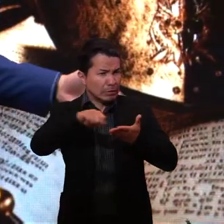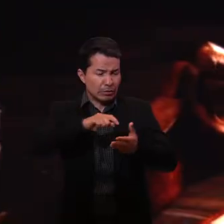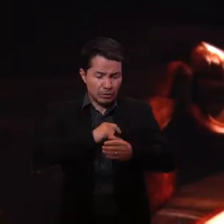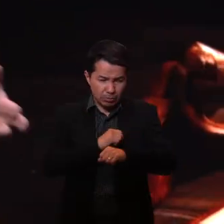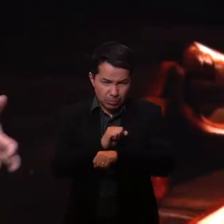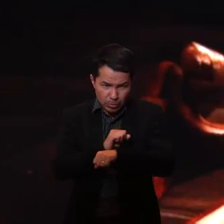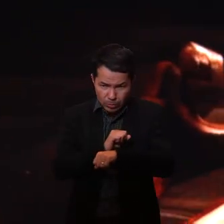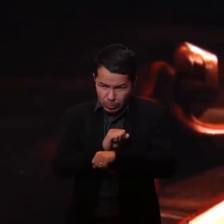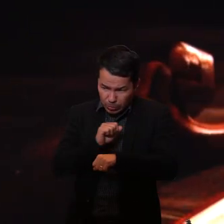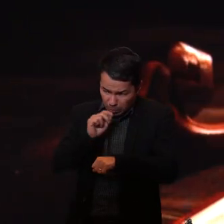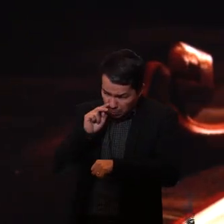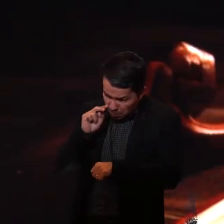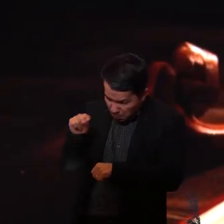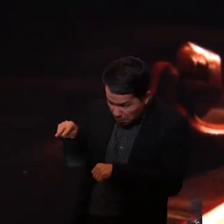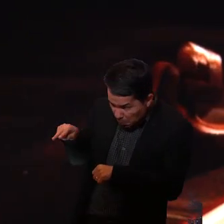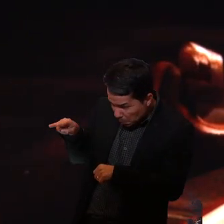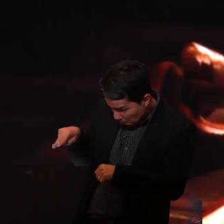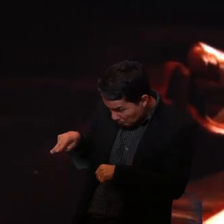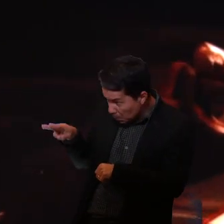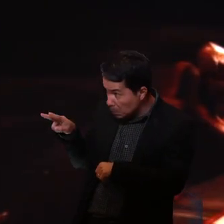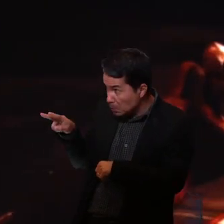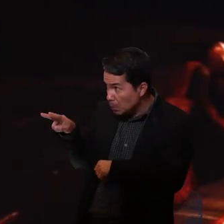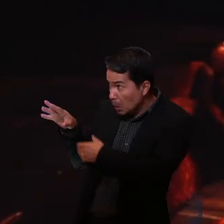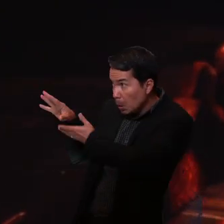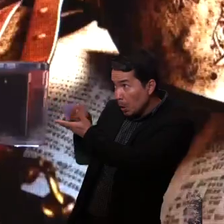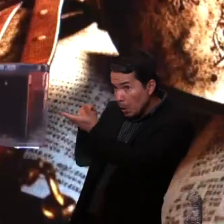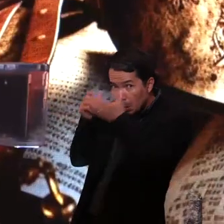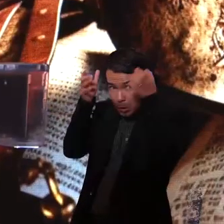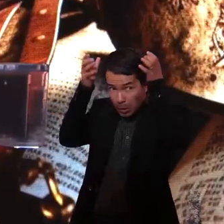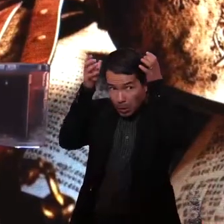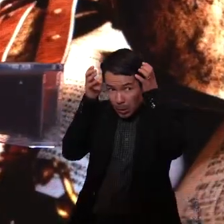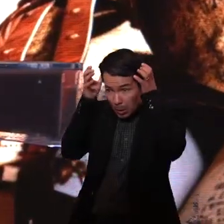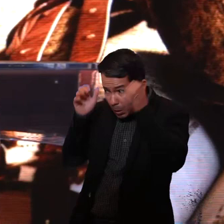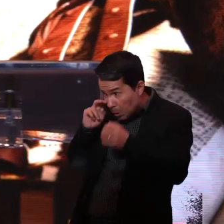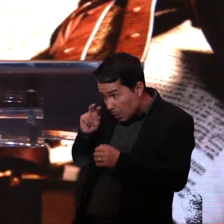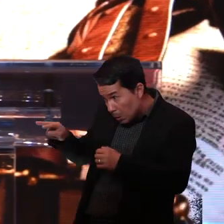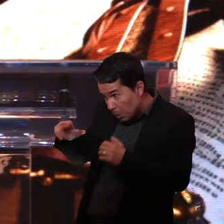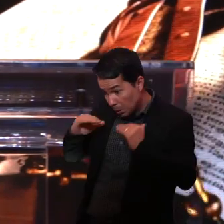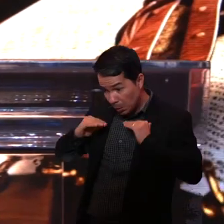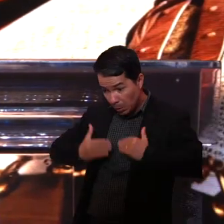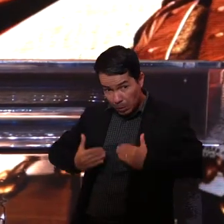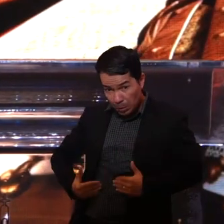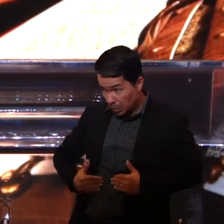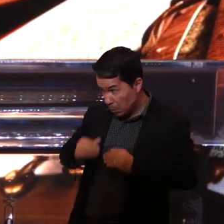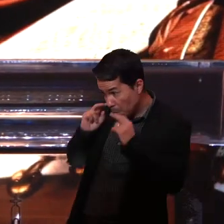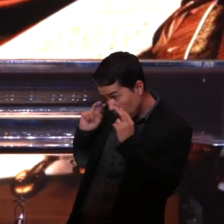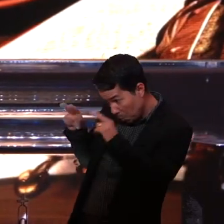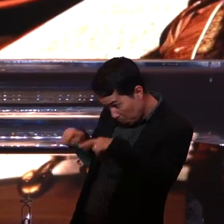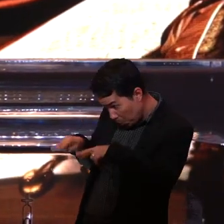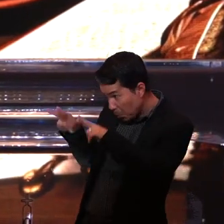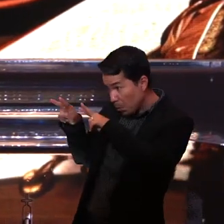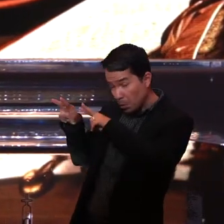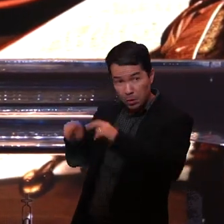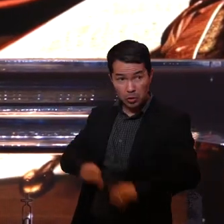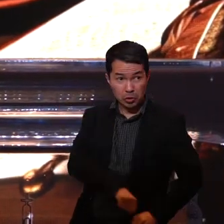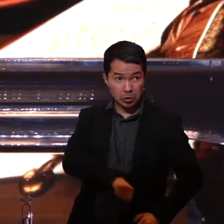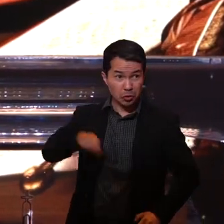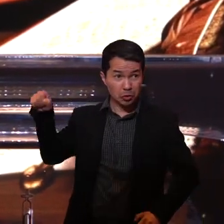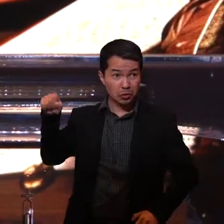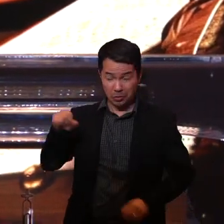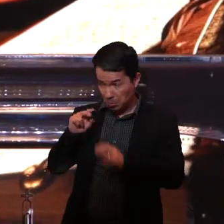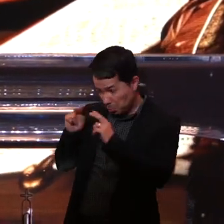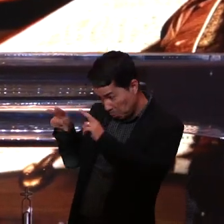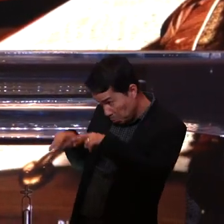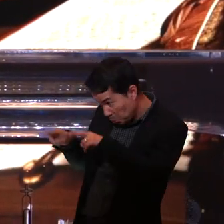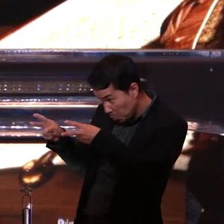armas daqueles homens que o inspiram a escrever sobre uma revelação do Espírito,